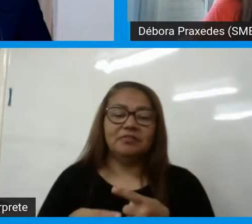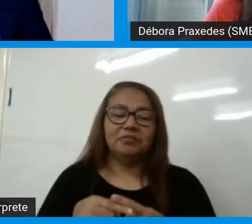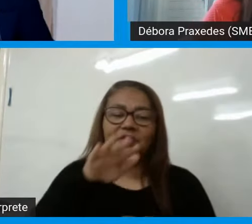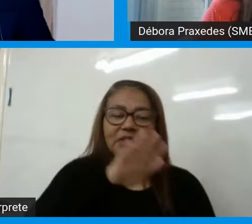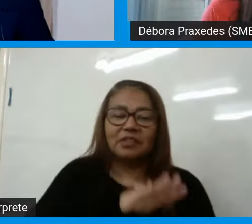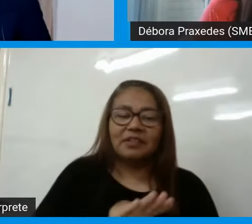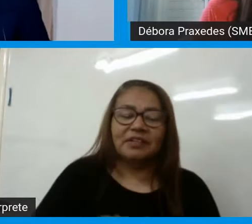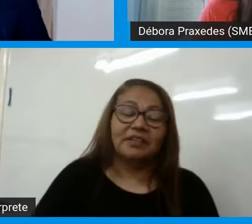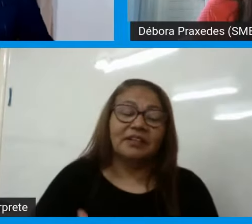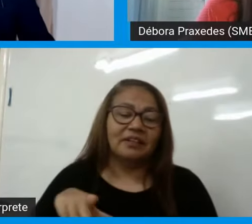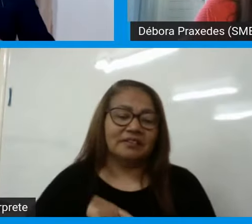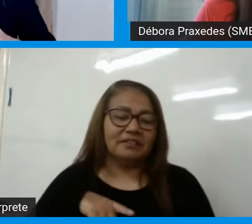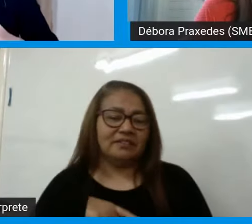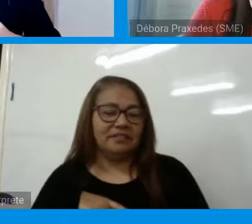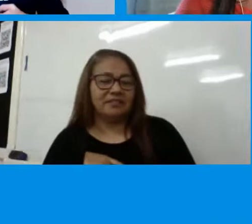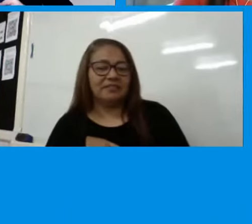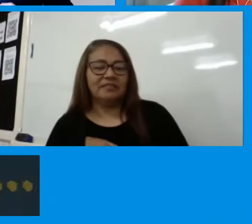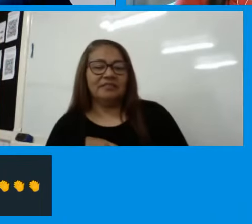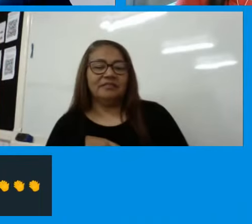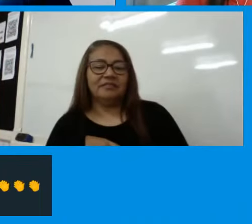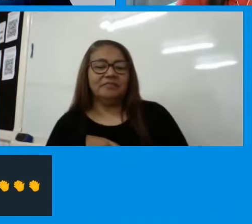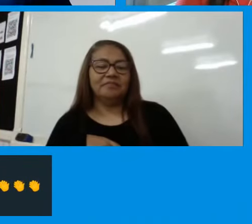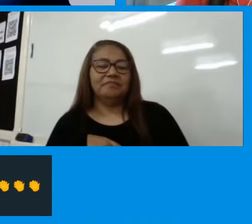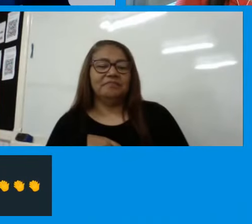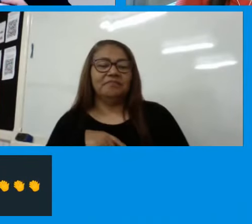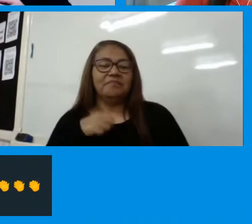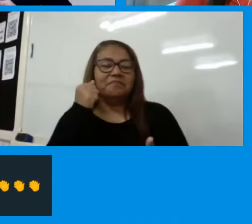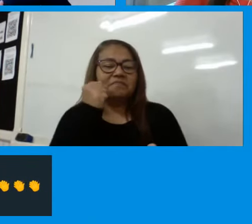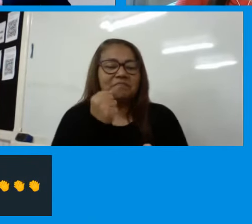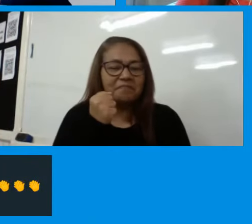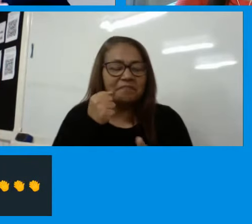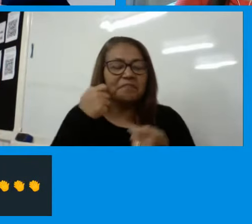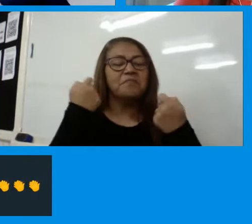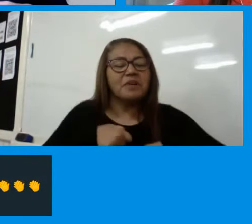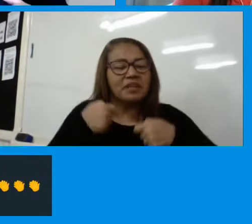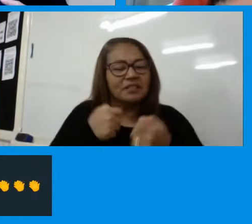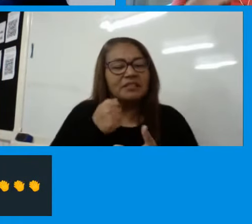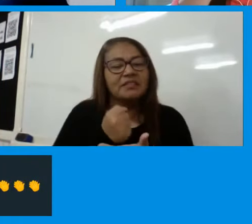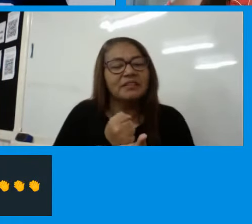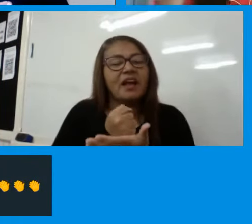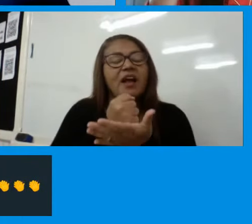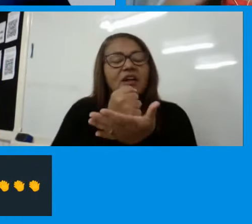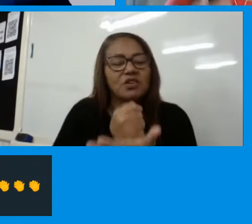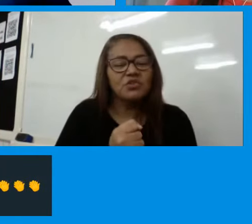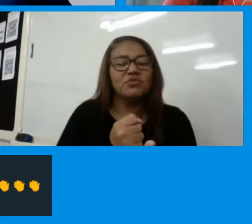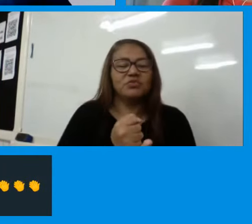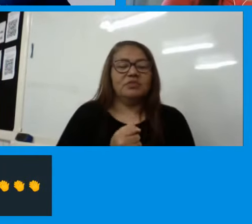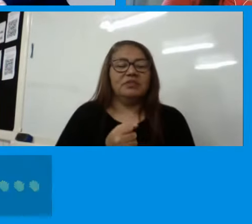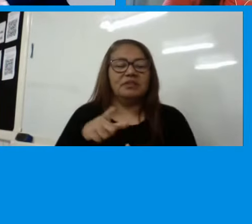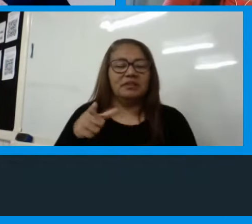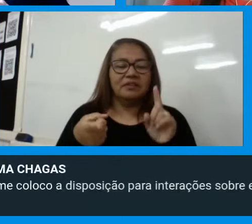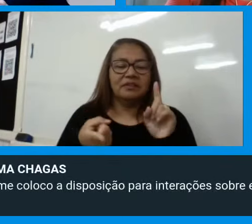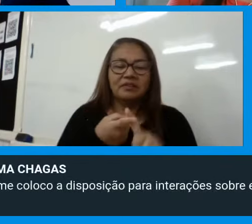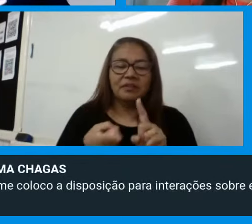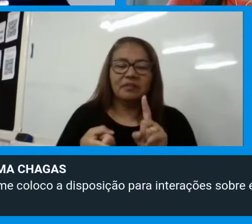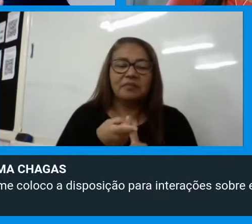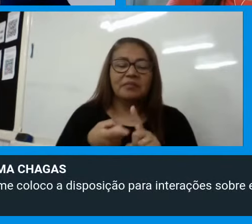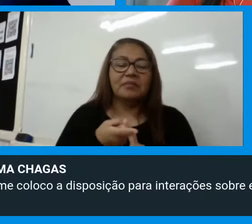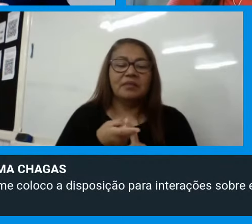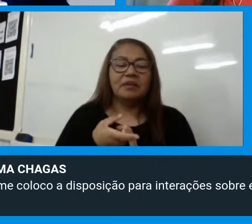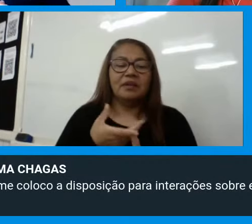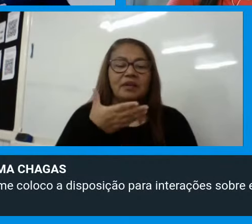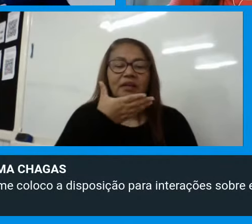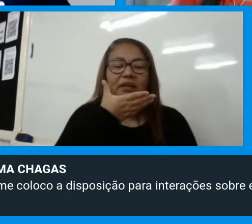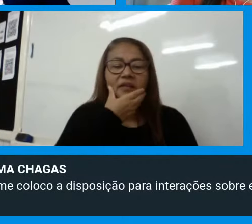dependência muito grande com relação ao apoio que eles têm que ter dos pais, mas a gente vai tentando